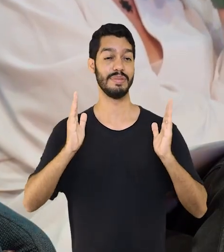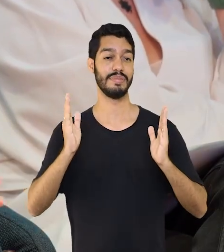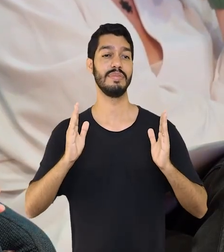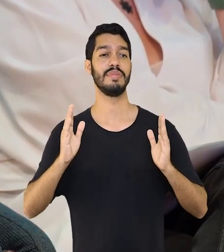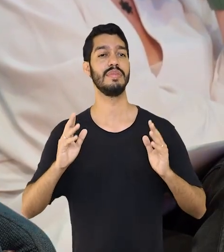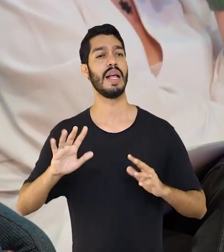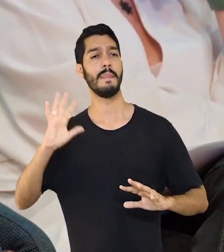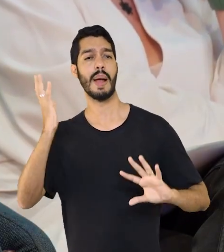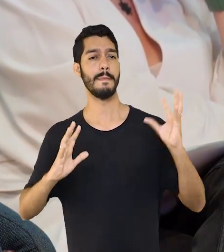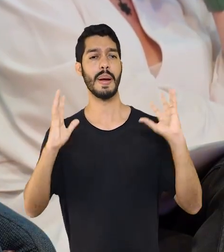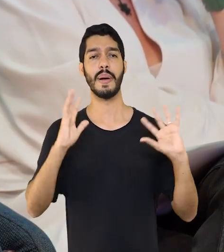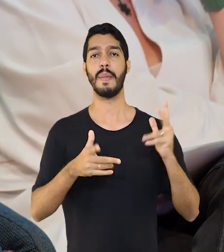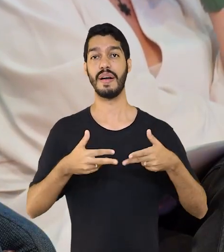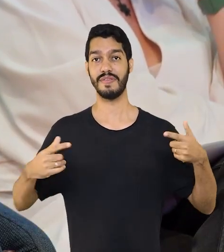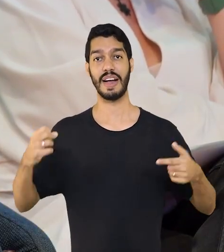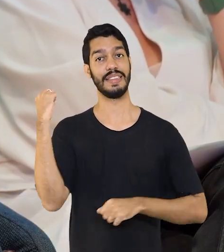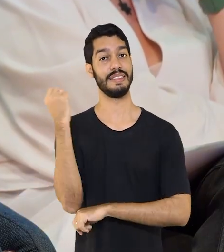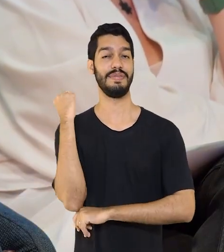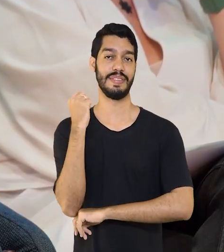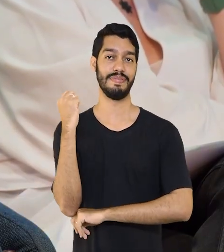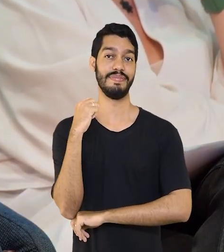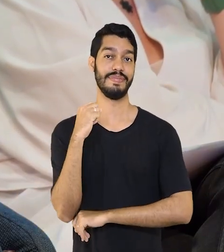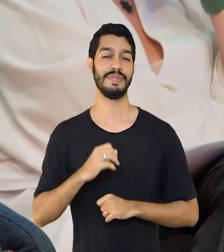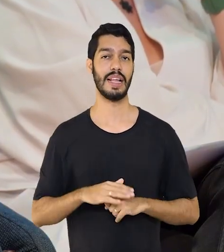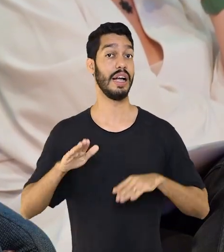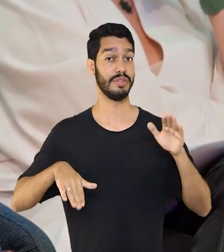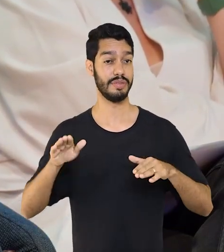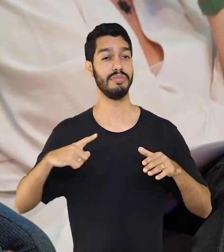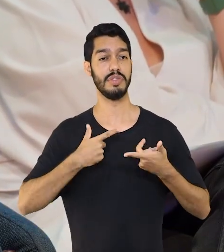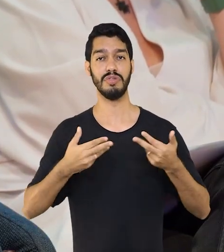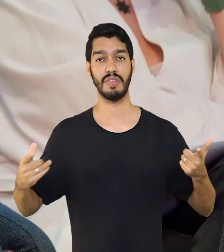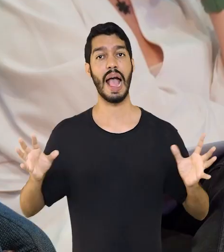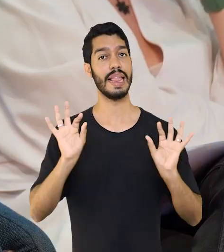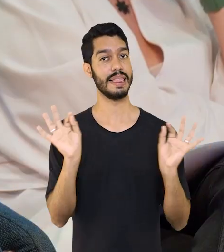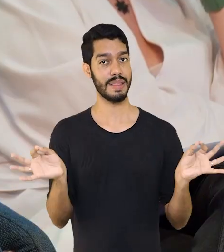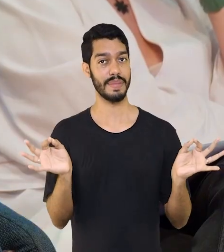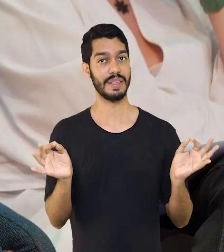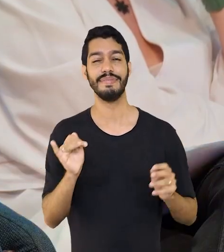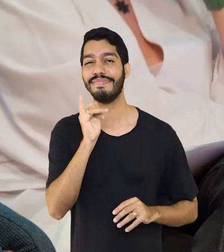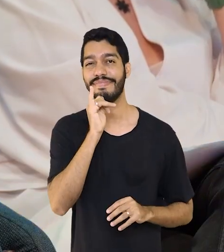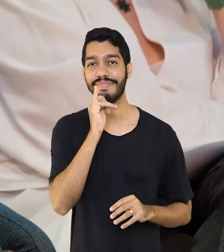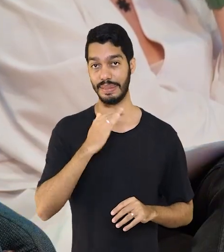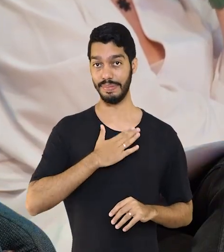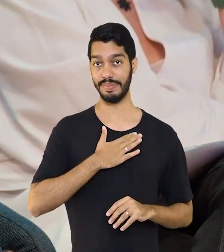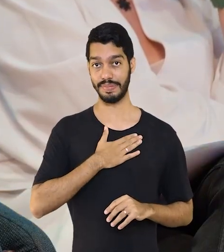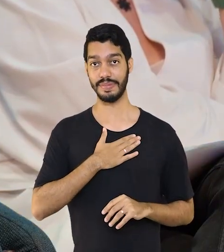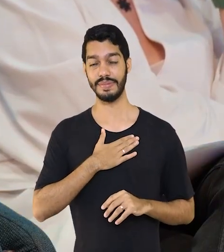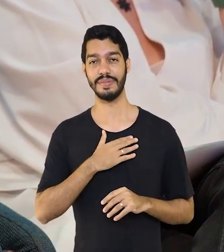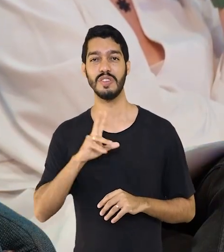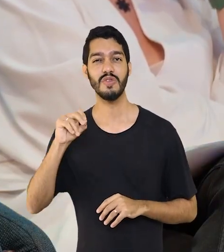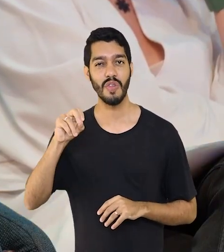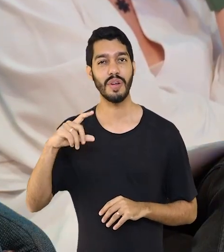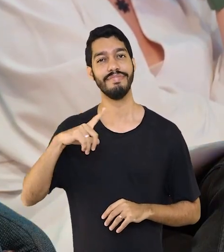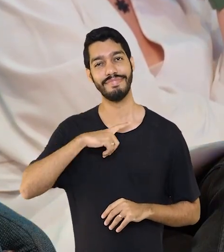nos períodos de eventos mais agudos, né? De ondas de calor, que às vezes são orientações que são simples. A minha avó